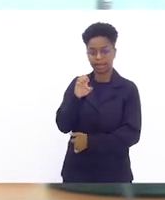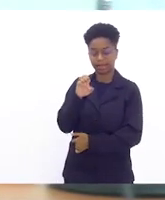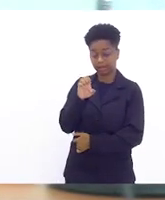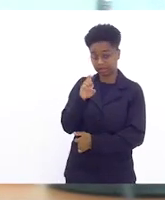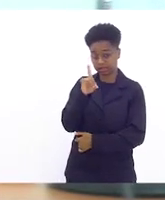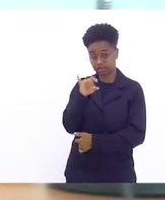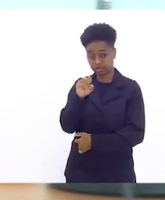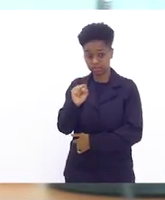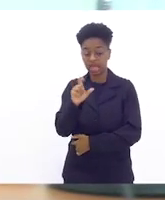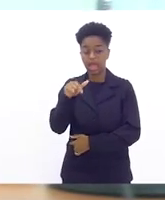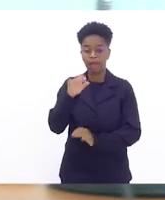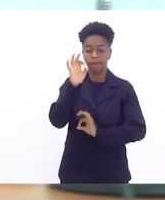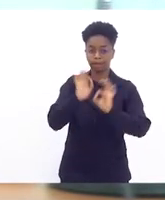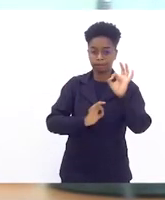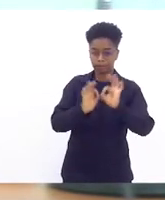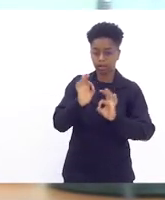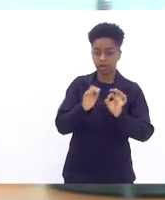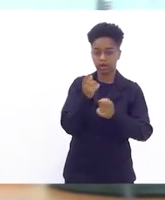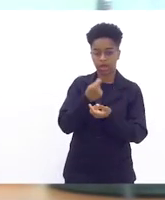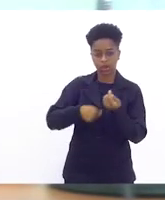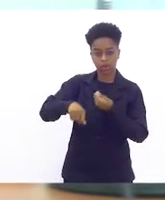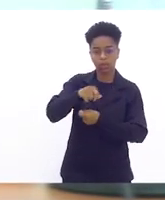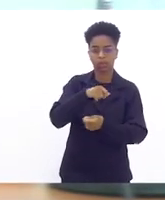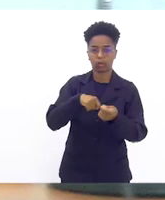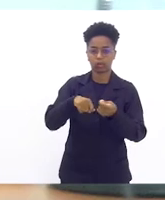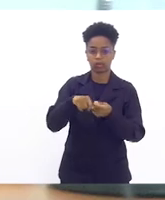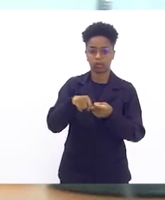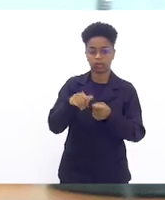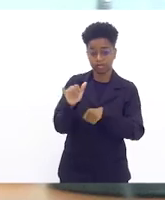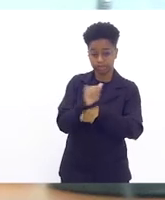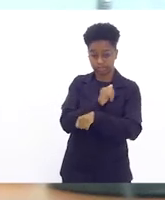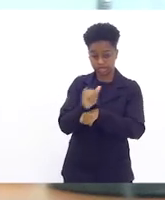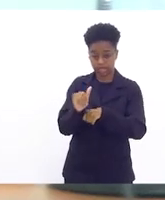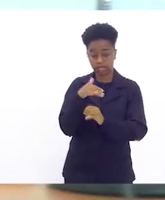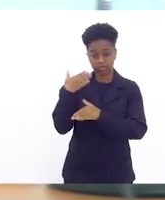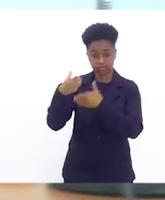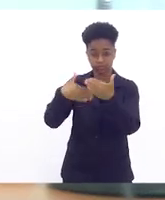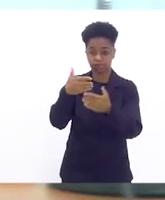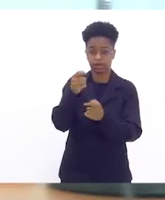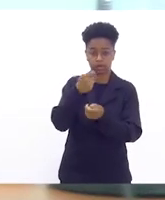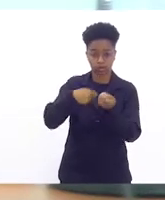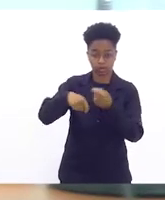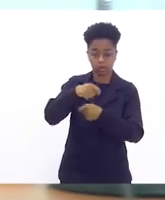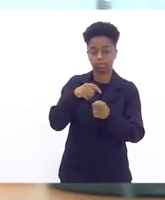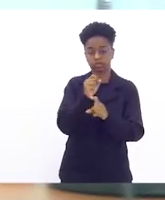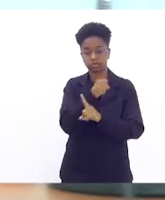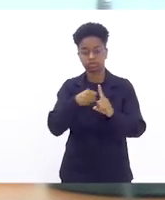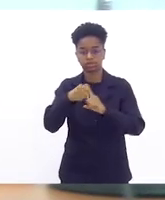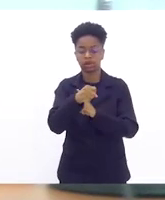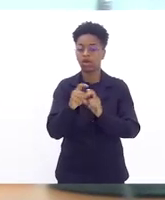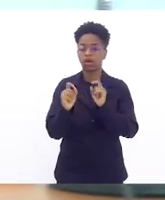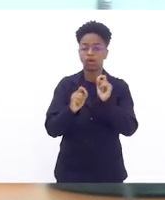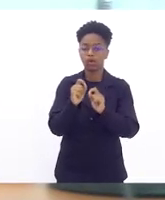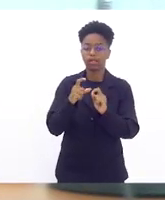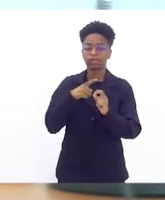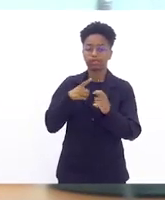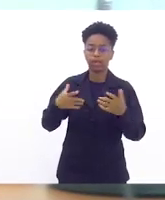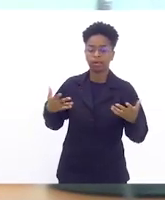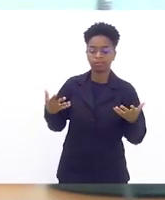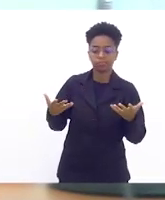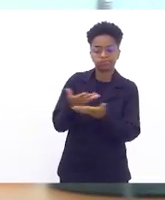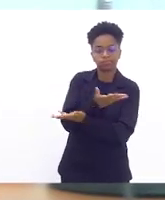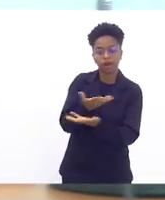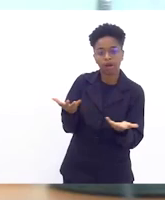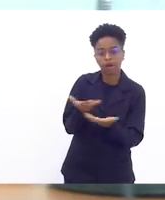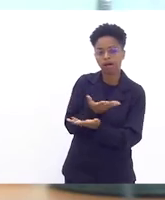lançar que é o plano econômico plano estratégico e desenvolvimento econômico social que uma das transversalidades